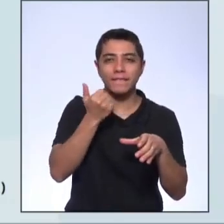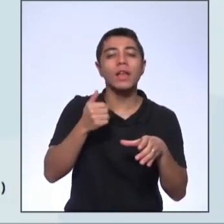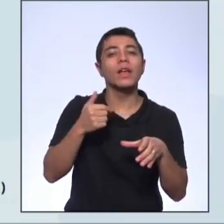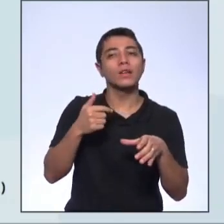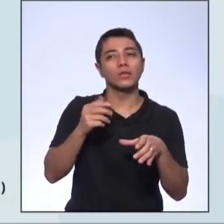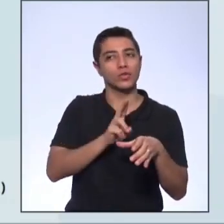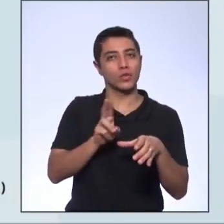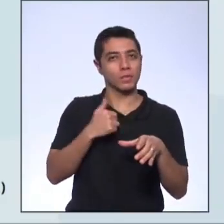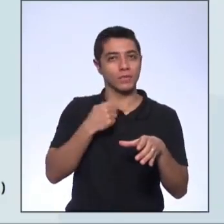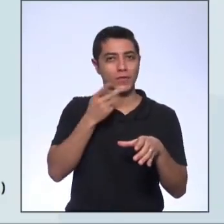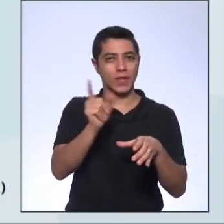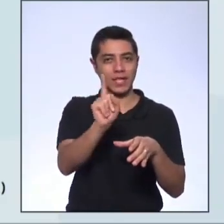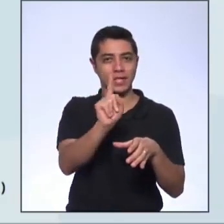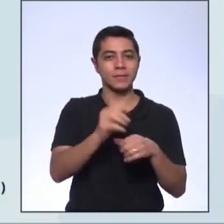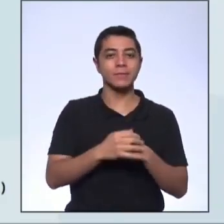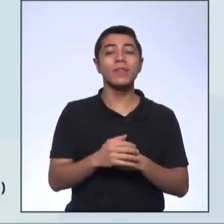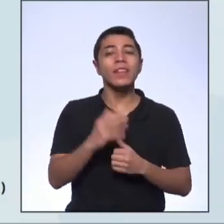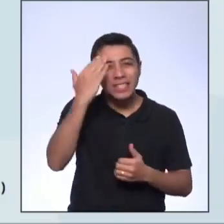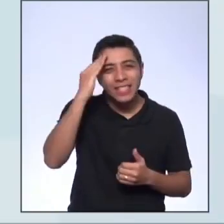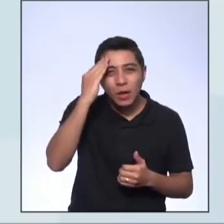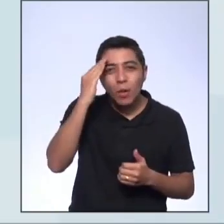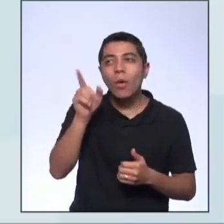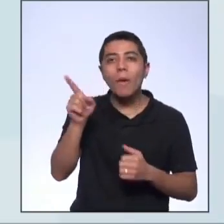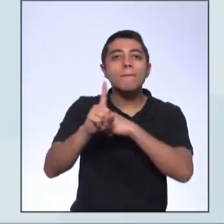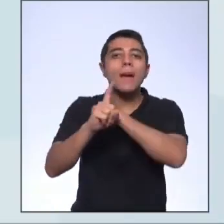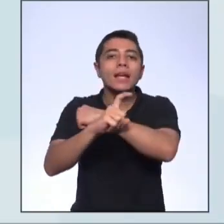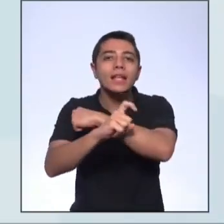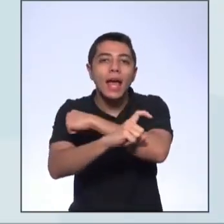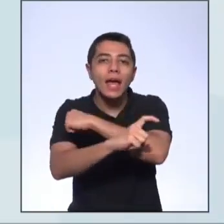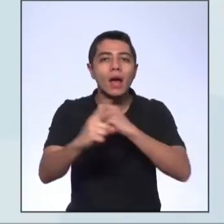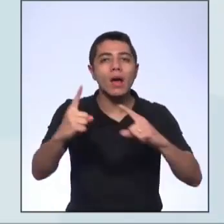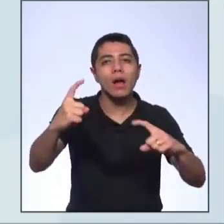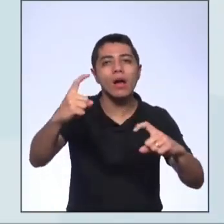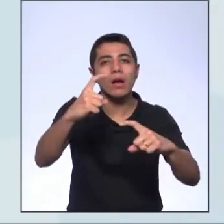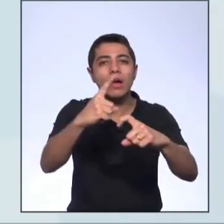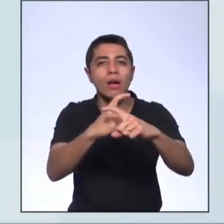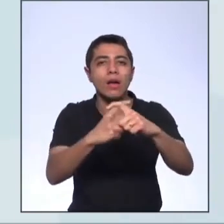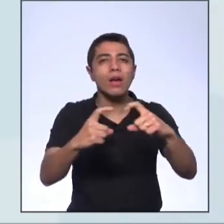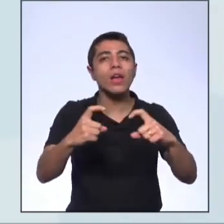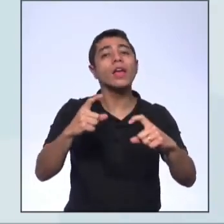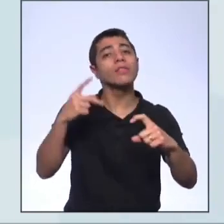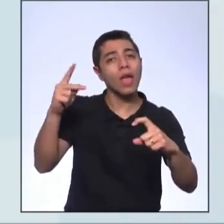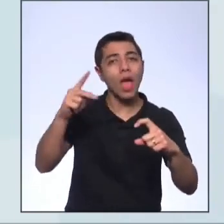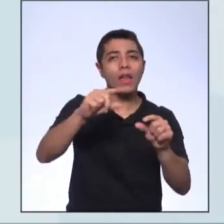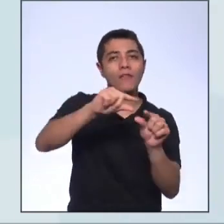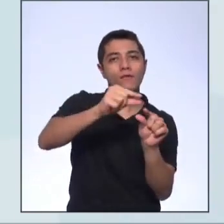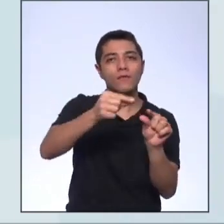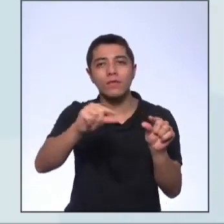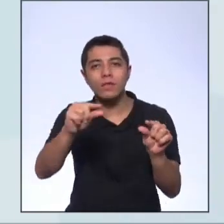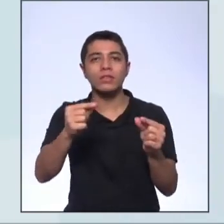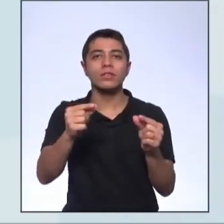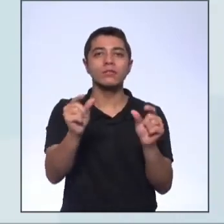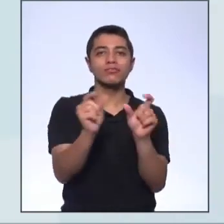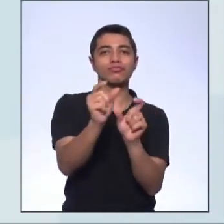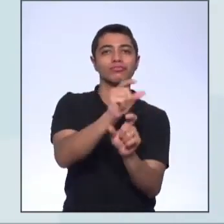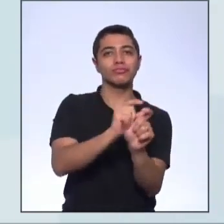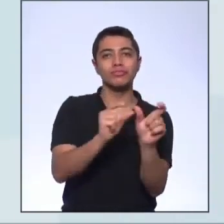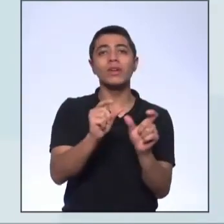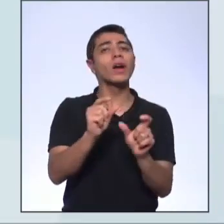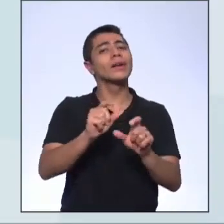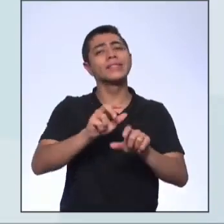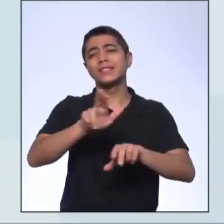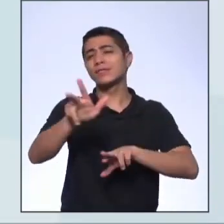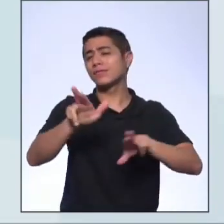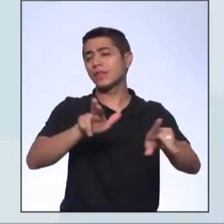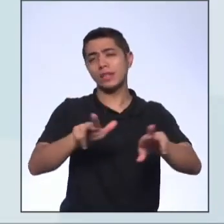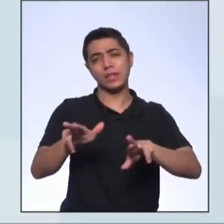entendeu? Pela sua morfologia, ok? Tipo de reprodução. Então, a reprodução da bactéria, na verdade,